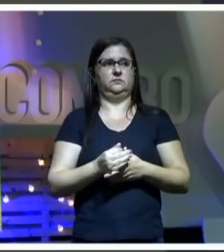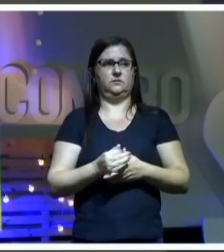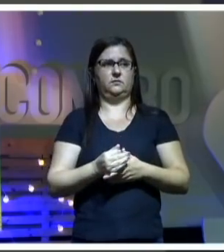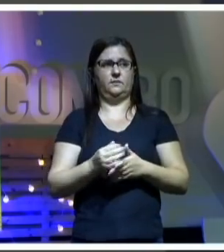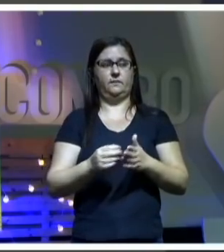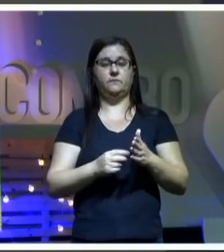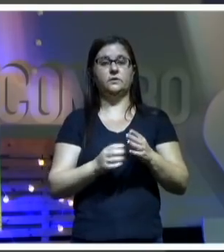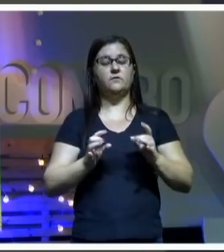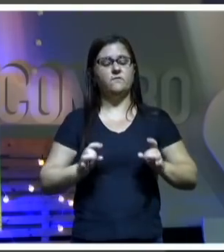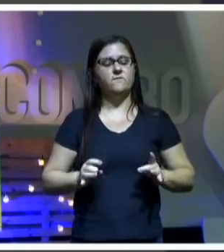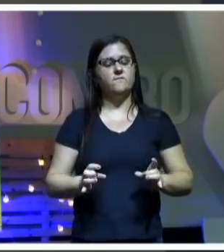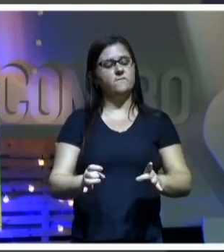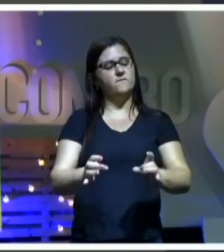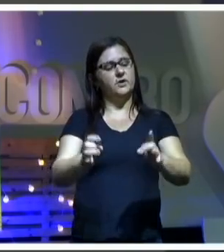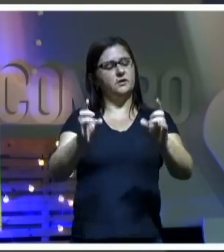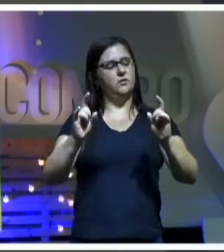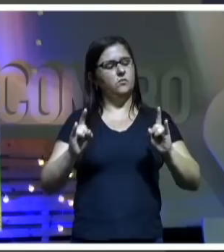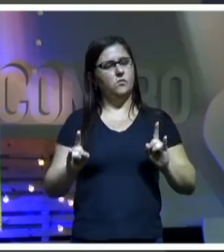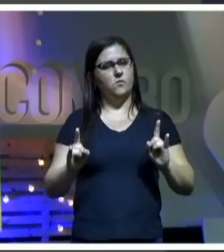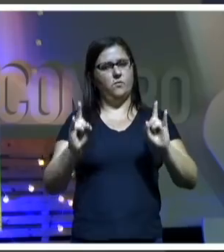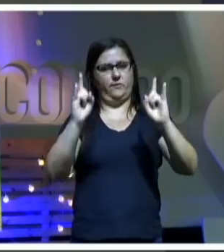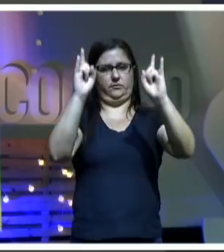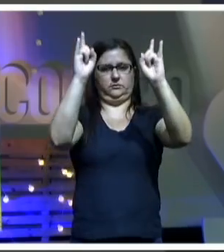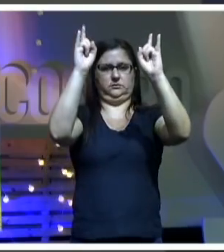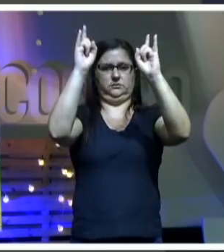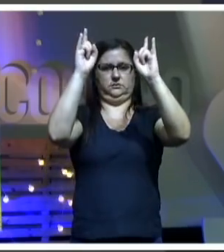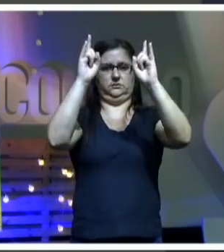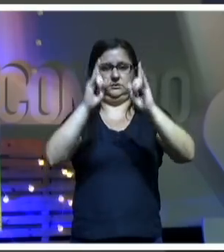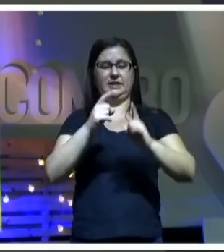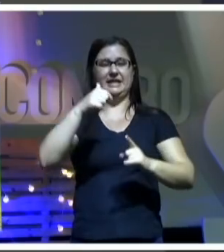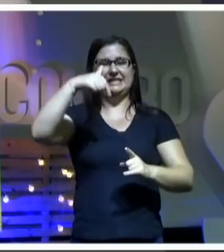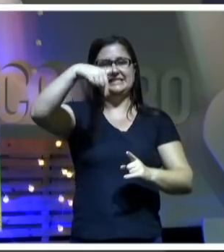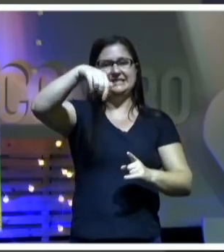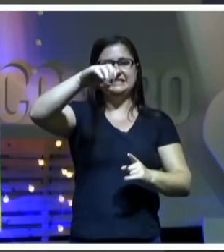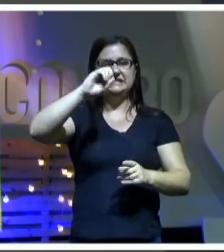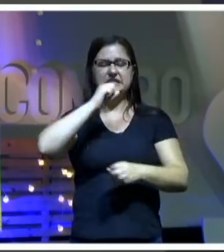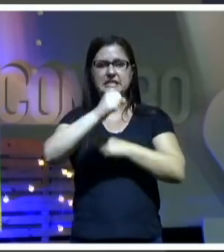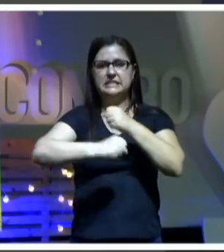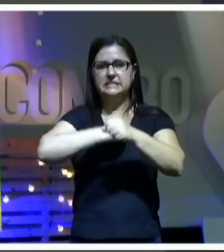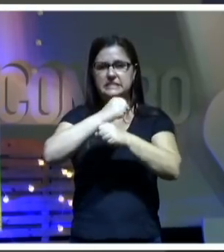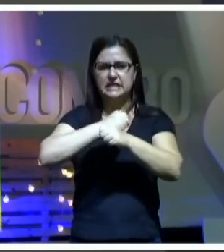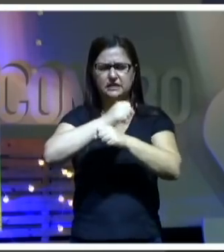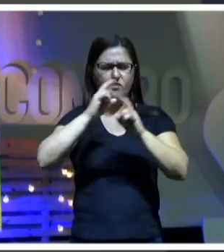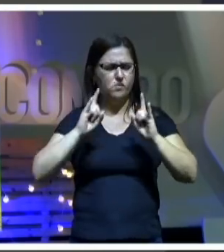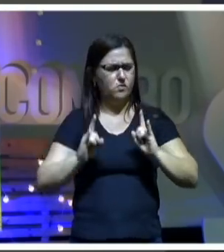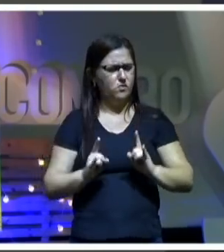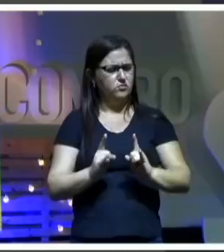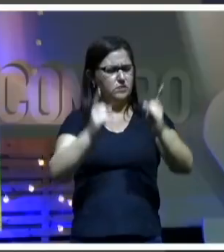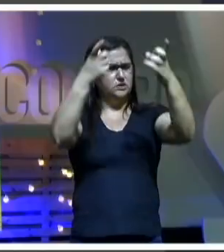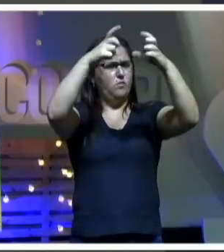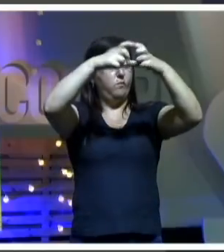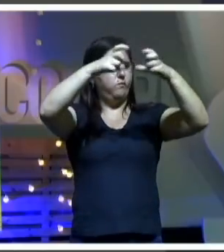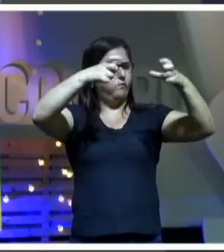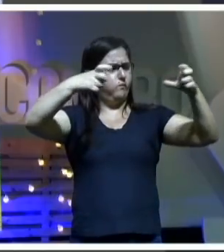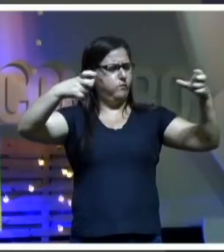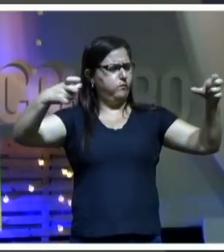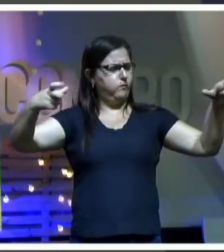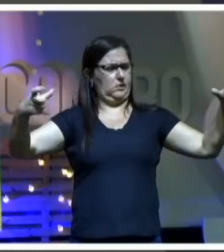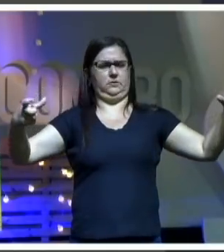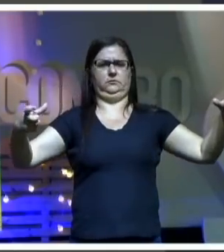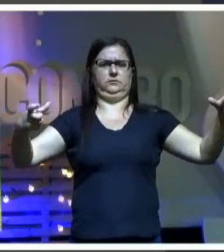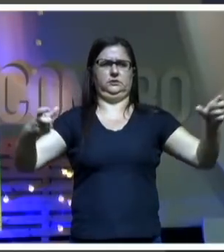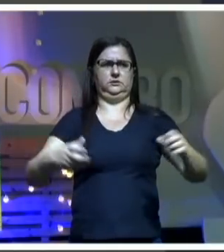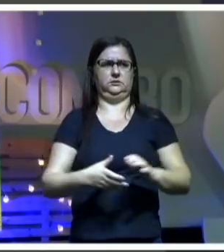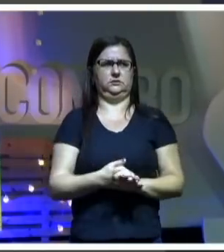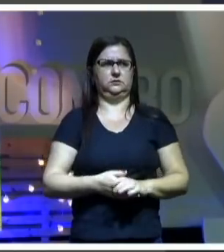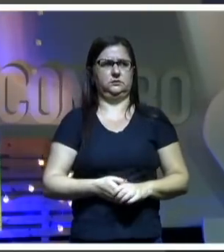iria vender o seu principal campus de 70 anos um prédio imenso lá em passadena califórnia veja